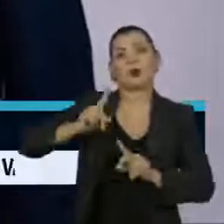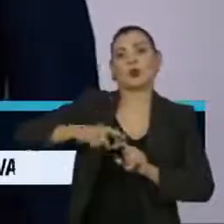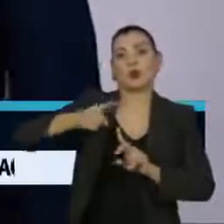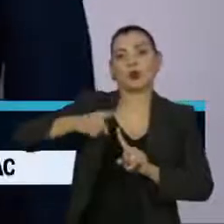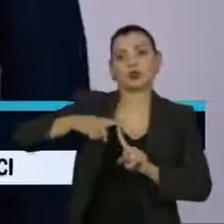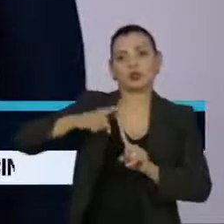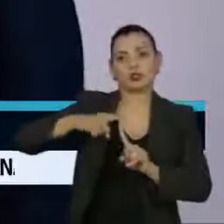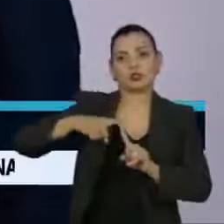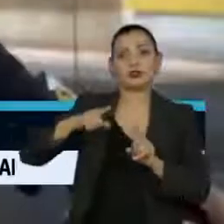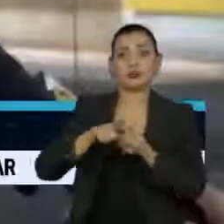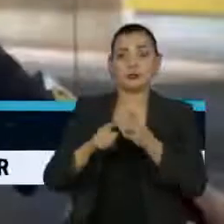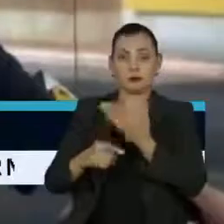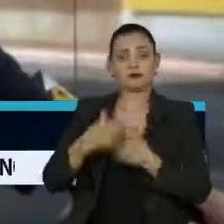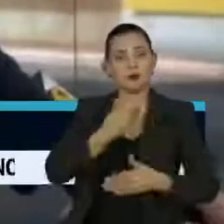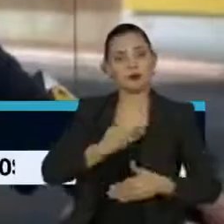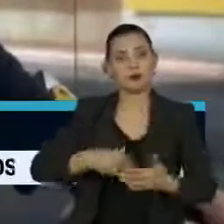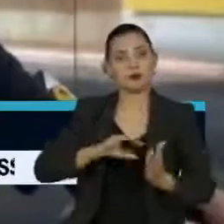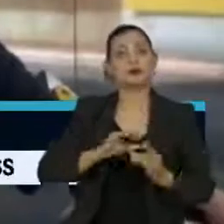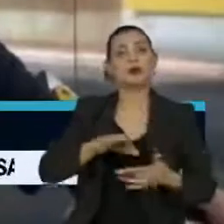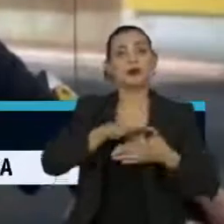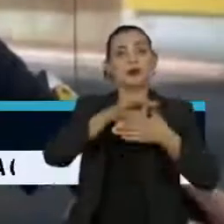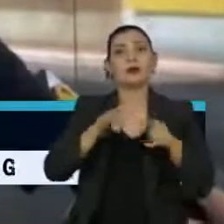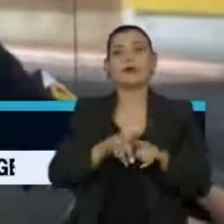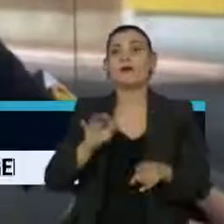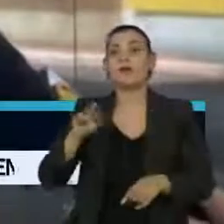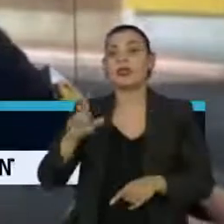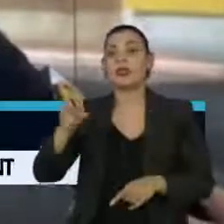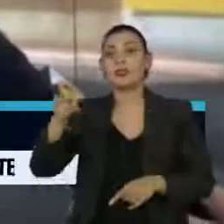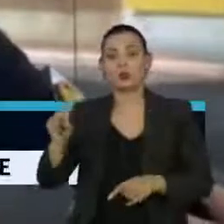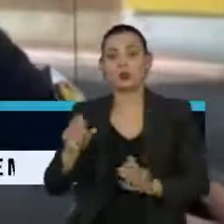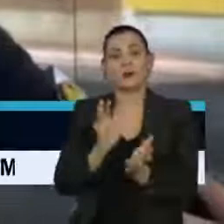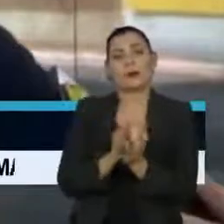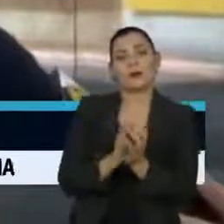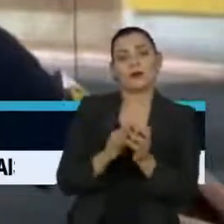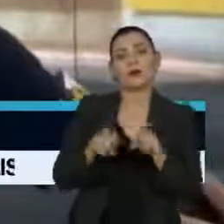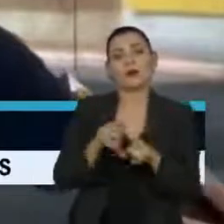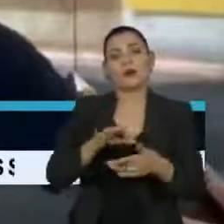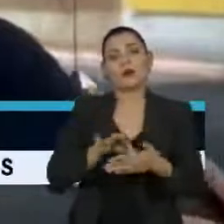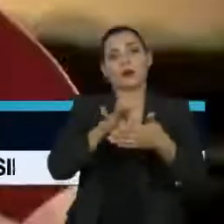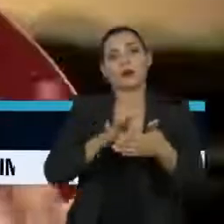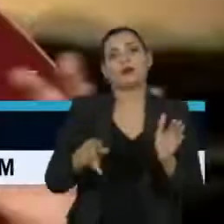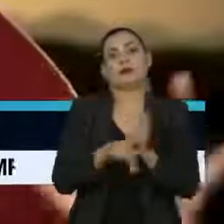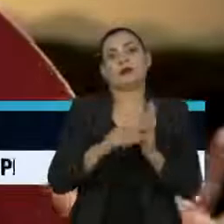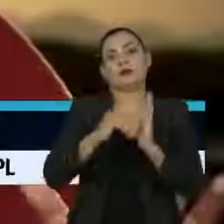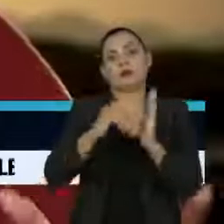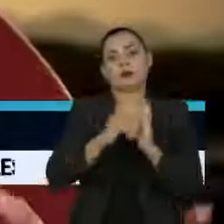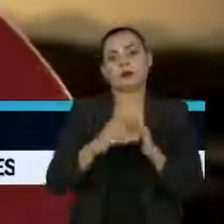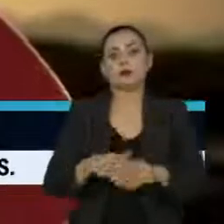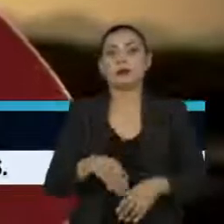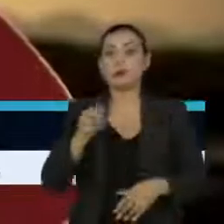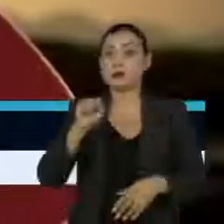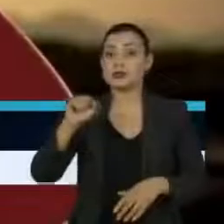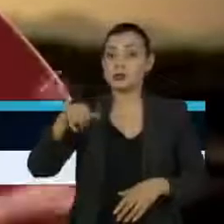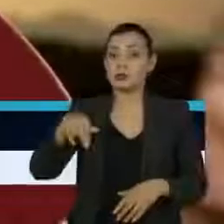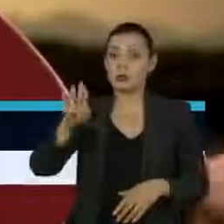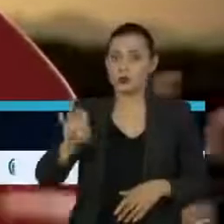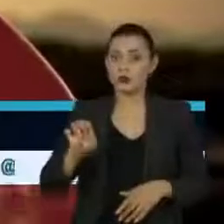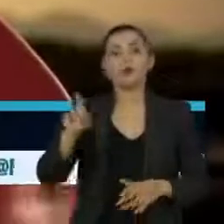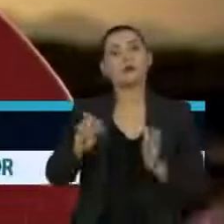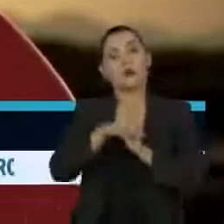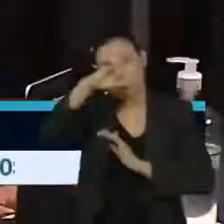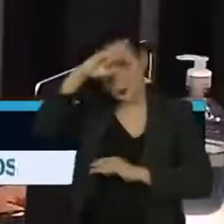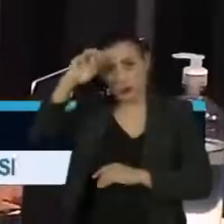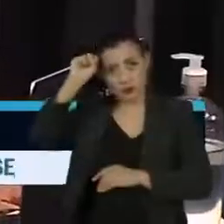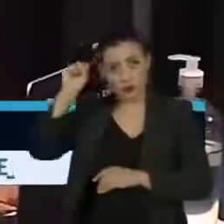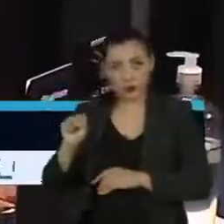do governo no Congresso, e Fernando Bezerra, de Pernambuco, líder do governo no Senado. Simone Tebet, do Mato Grosso do Sul, corre